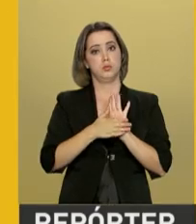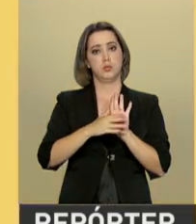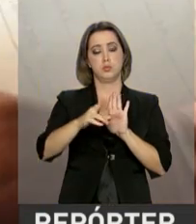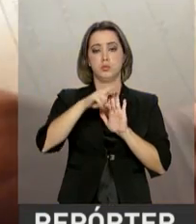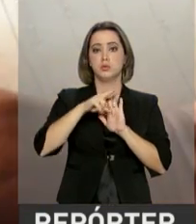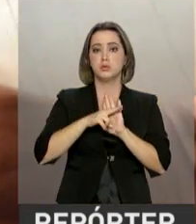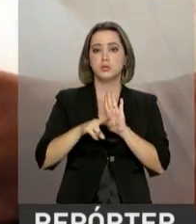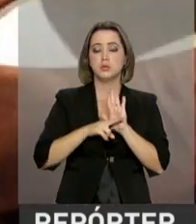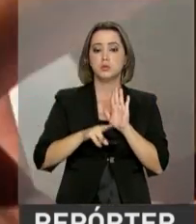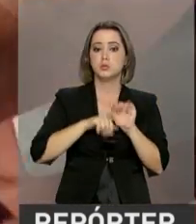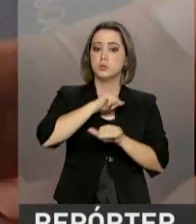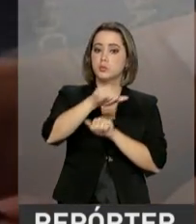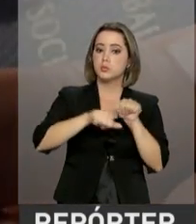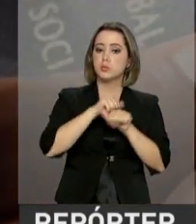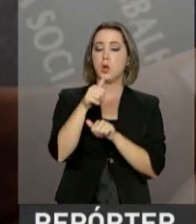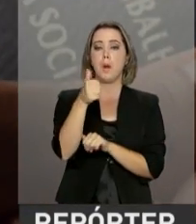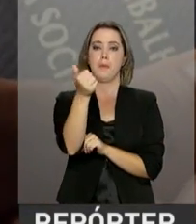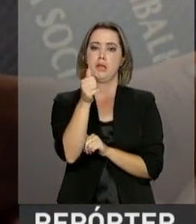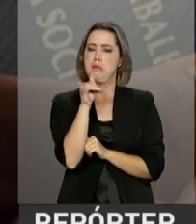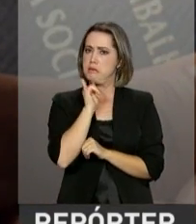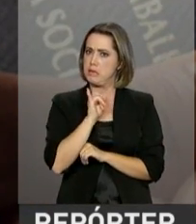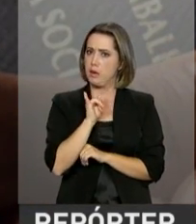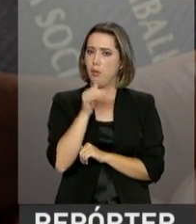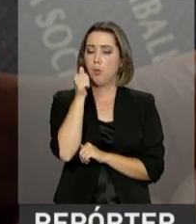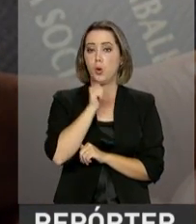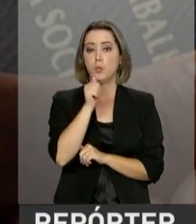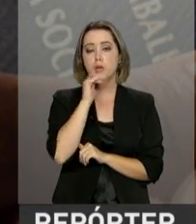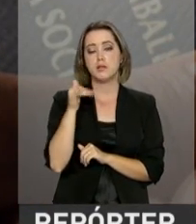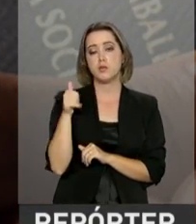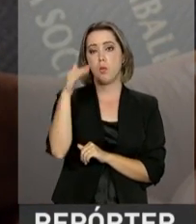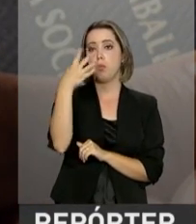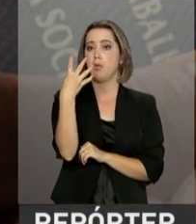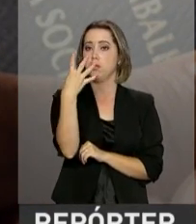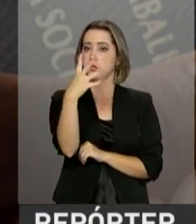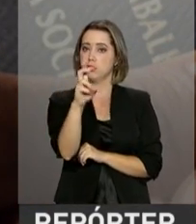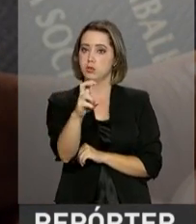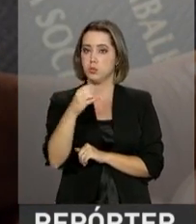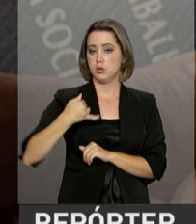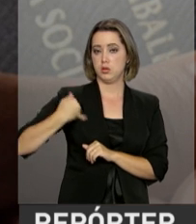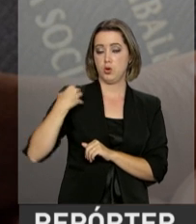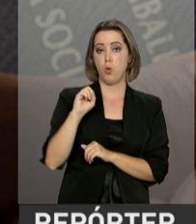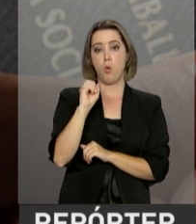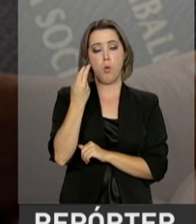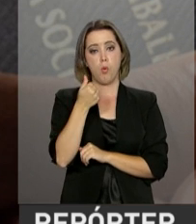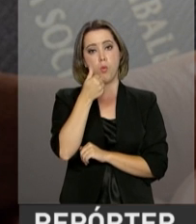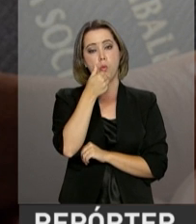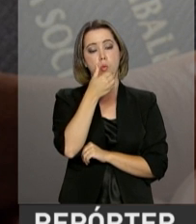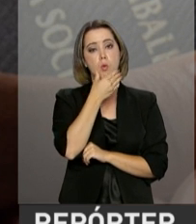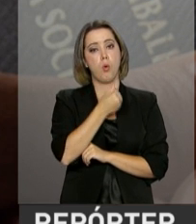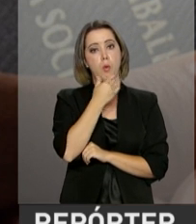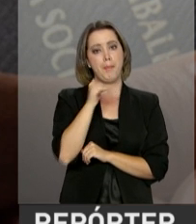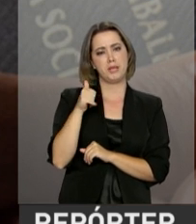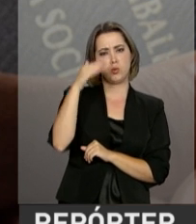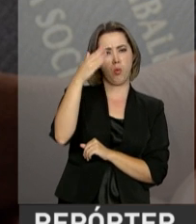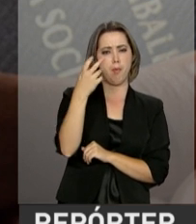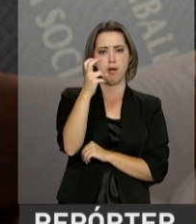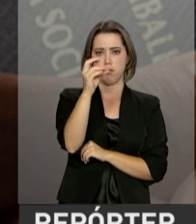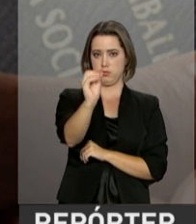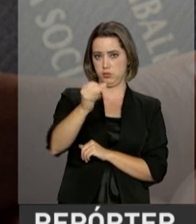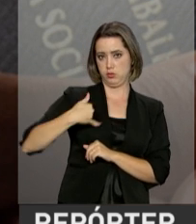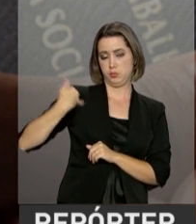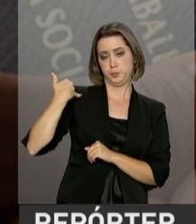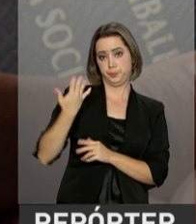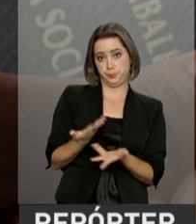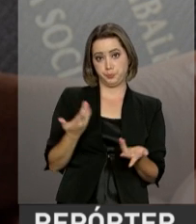transição. Estão nesse grupo mulheres com mais de 45 anos de idade e homens acima dos 50. Com as mudanças